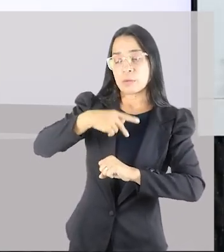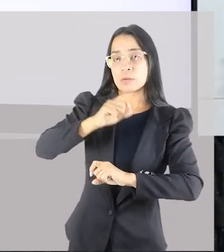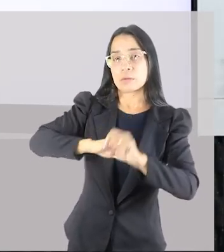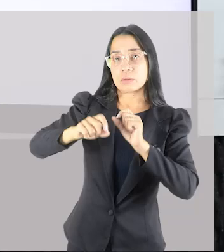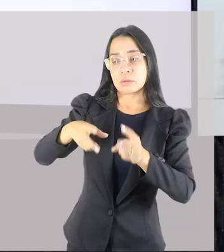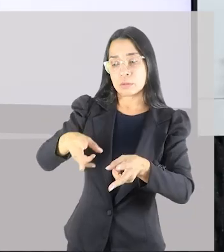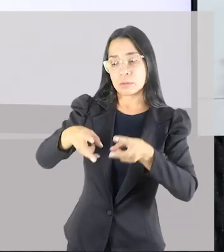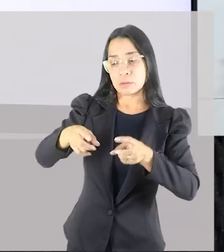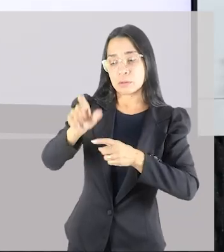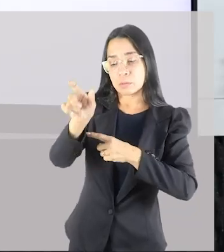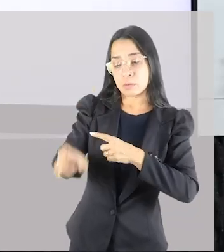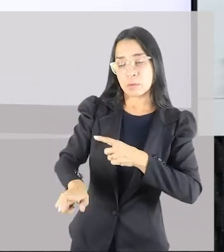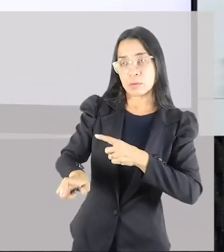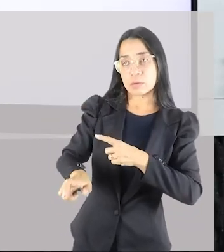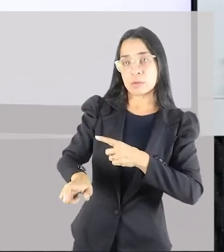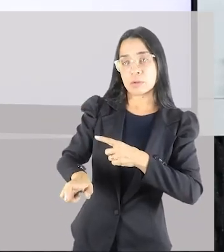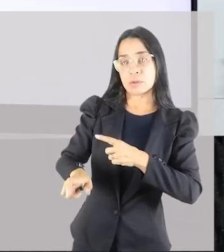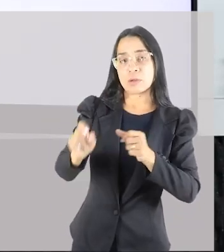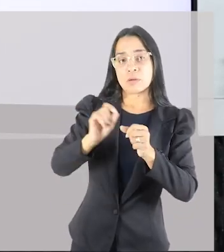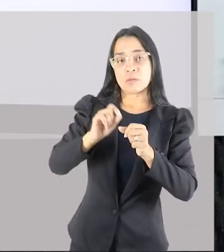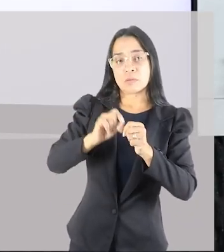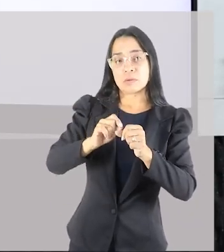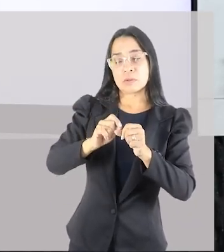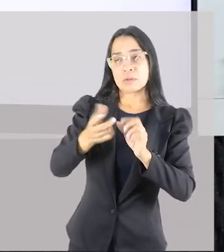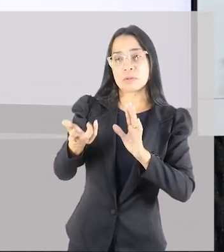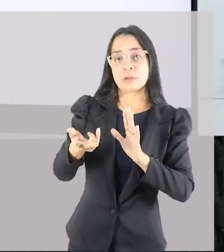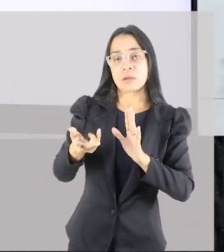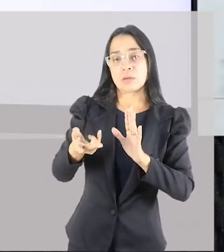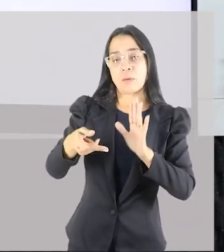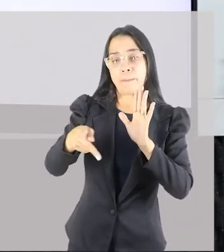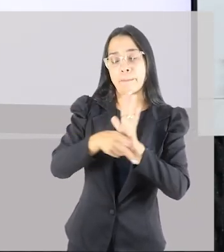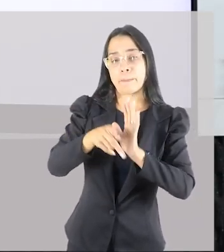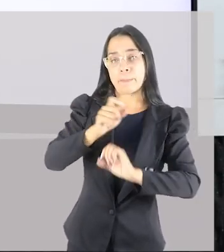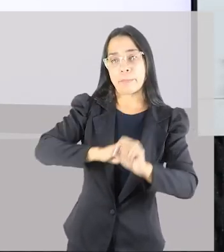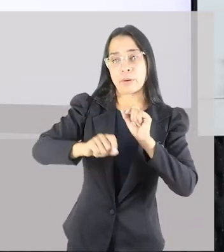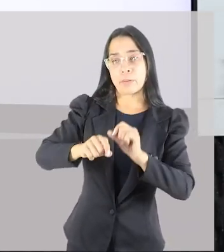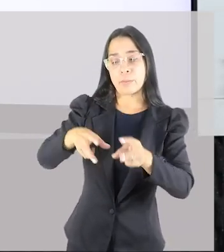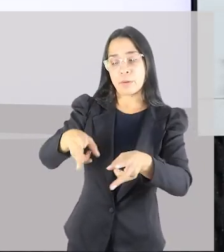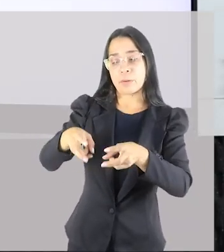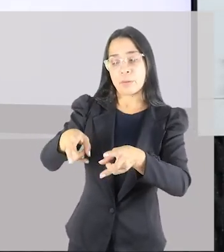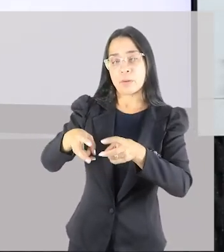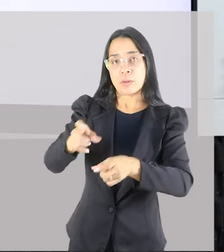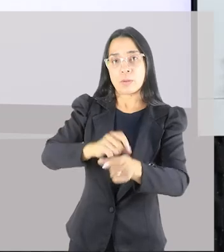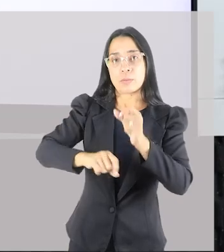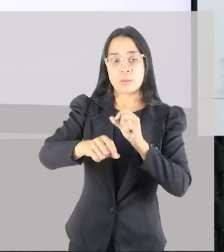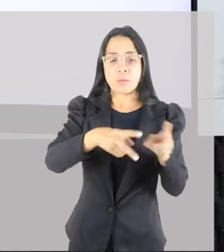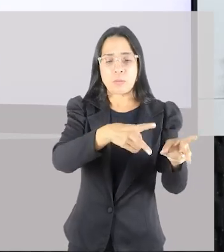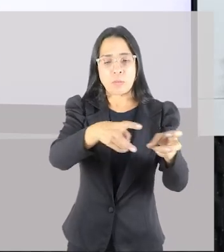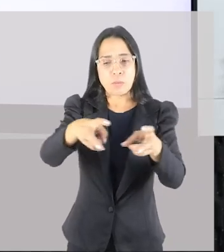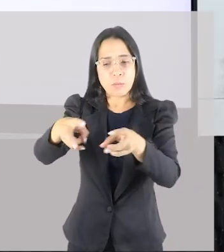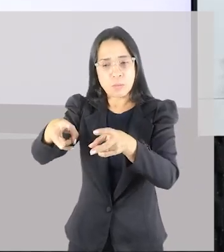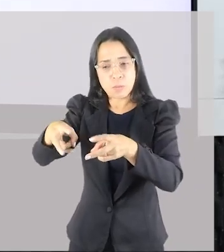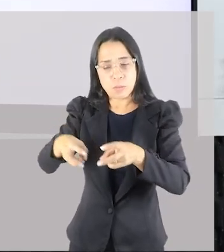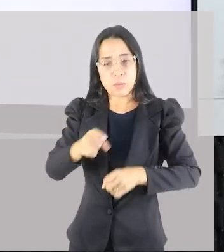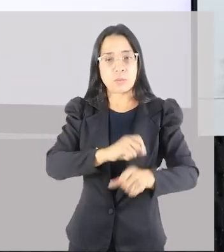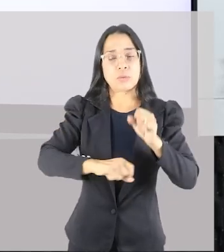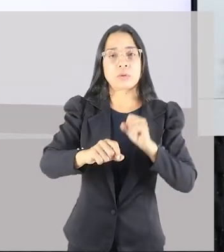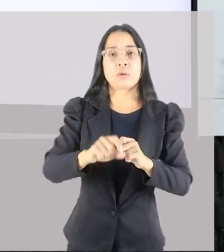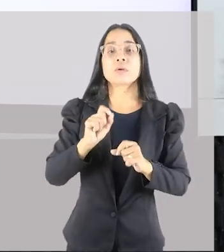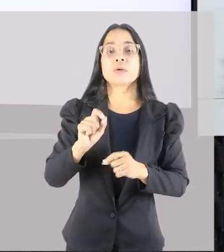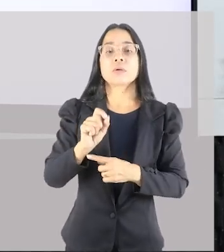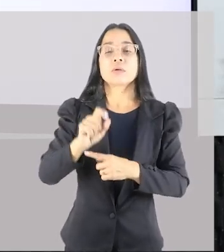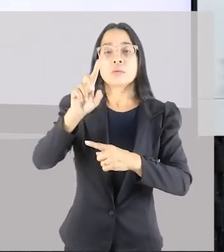faz fazer uma alta exploração ele vai explorar o proletário dá para